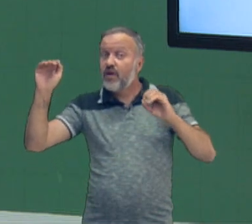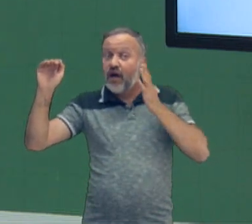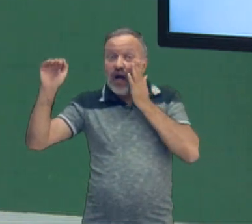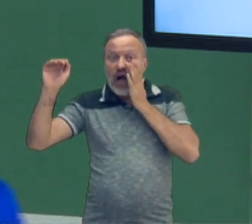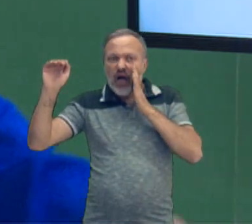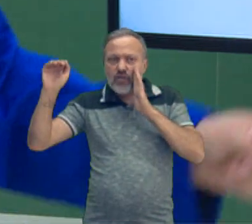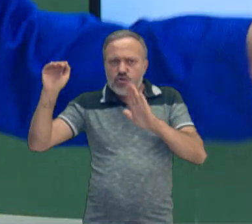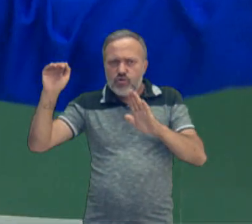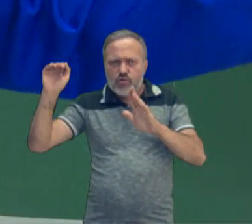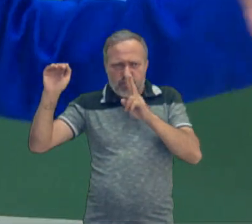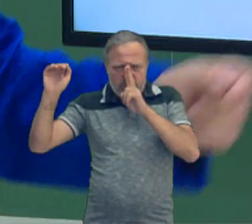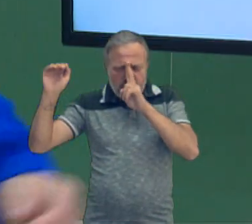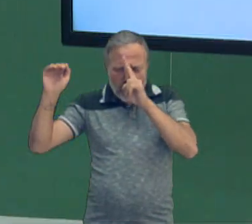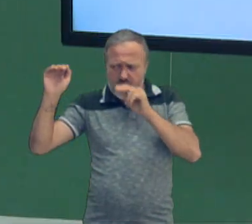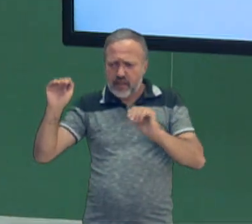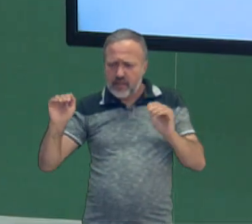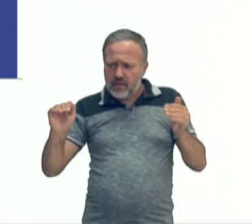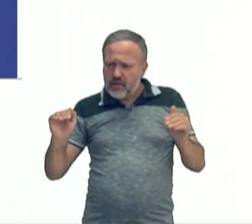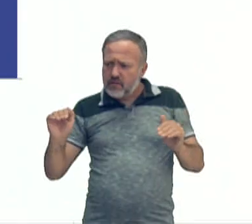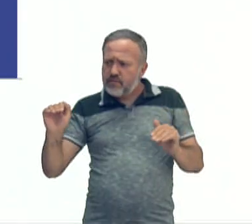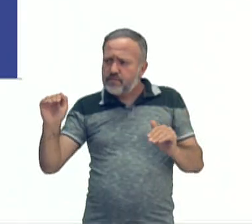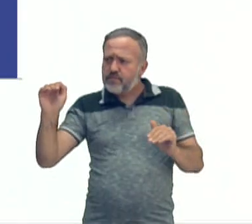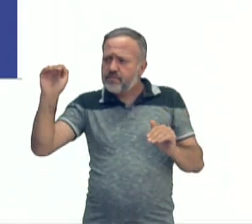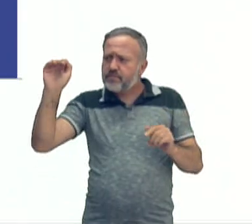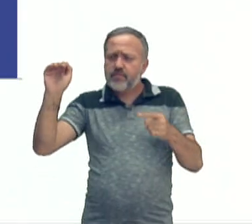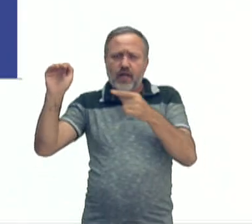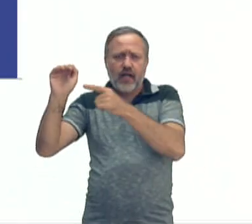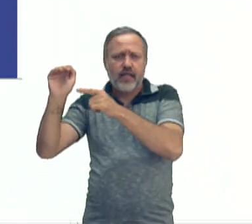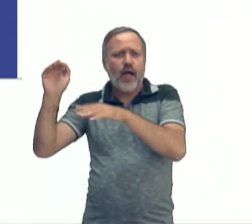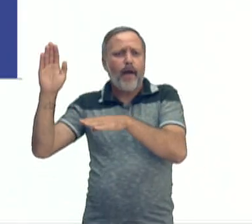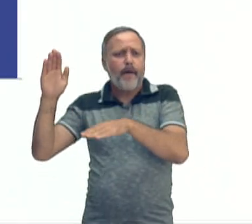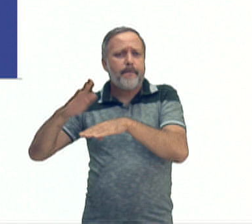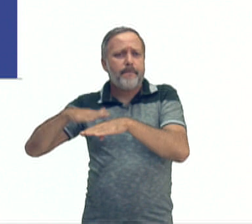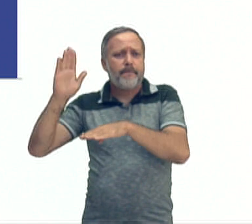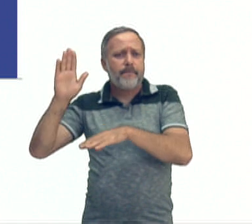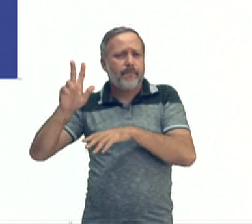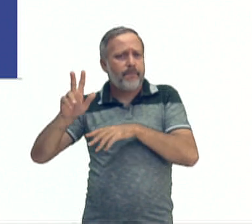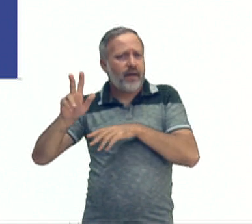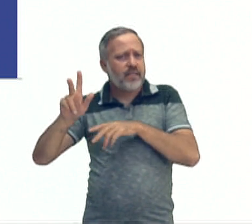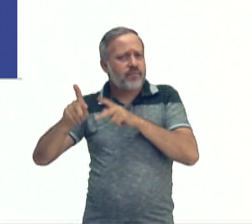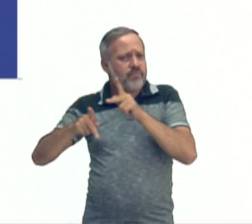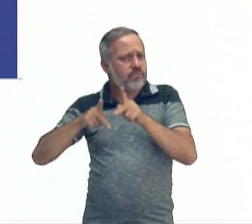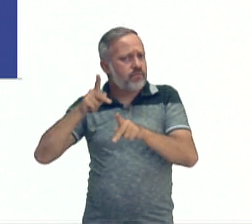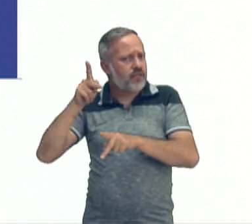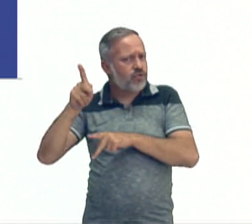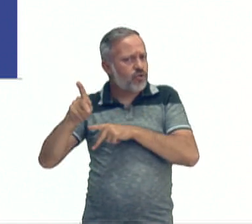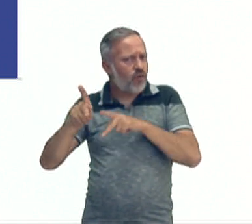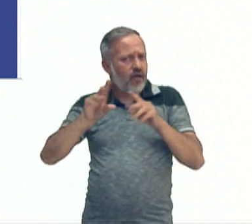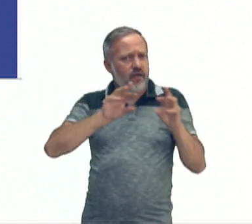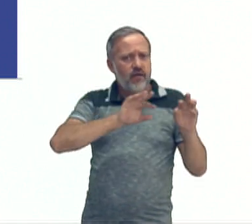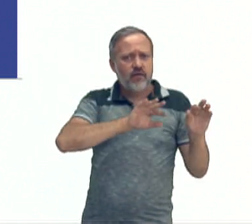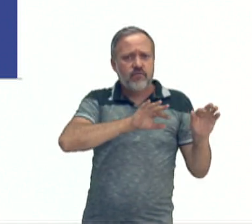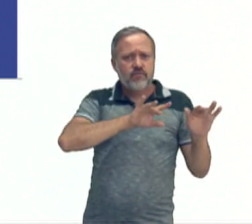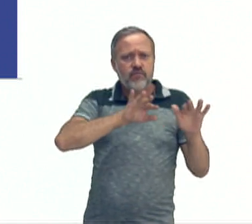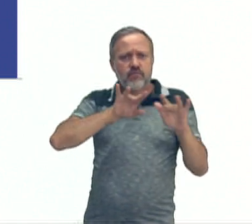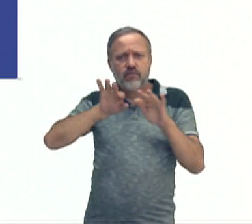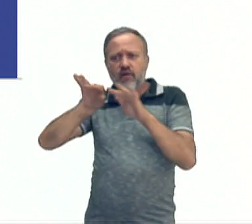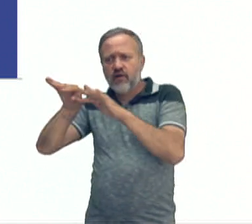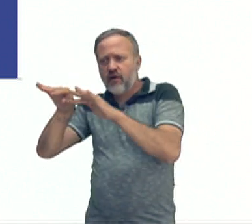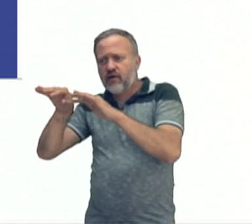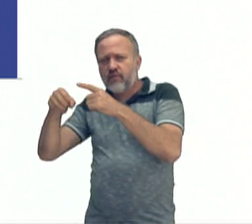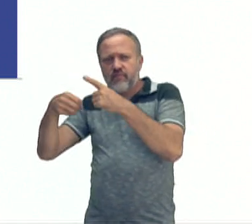né? Você tem mais pessoas na área urbana e menos na área rural. O que movimentou isso? O